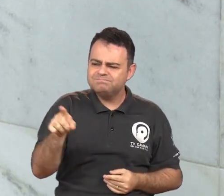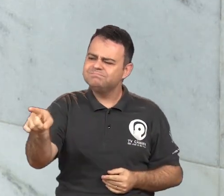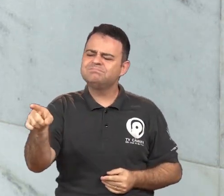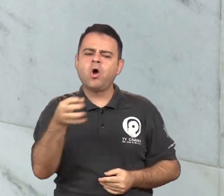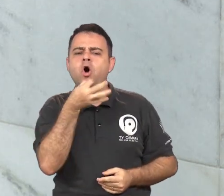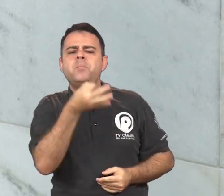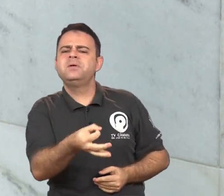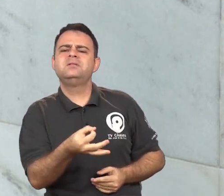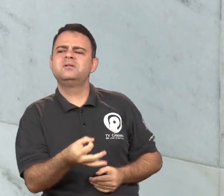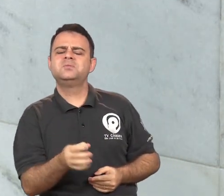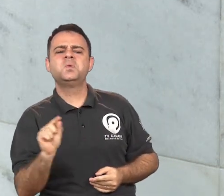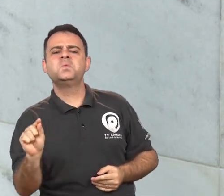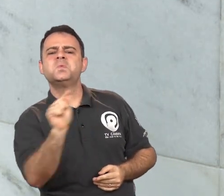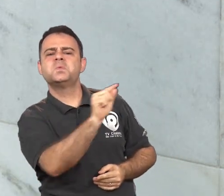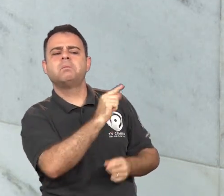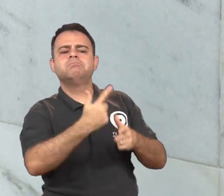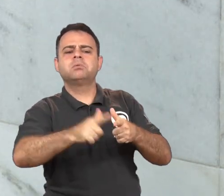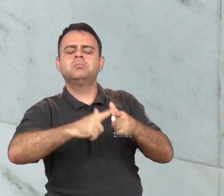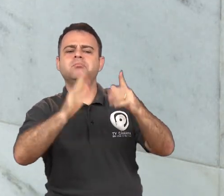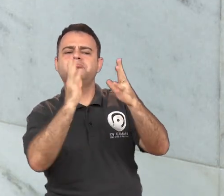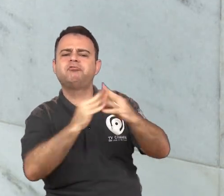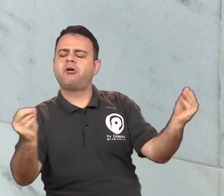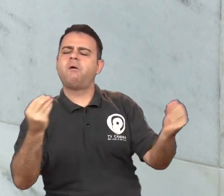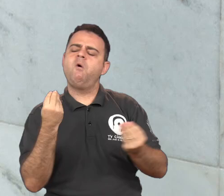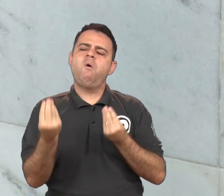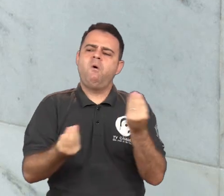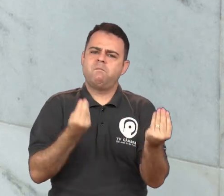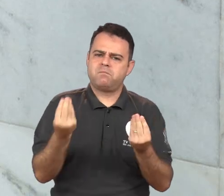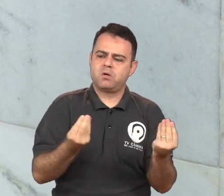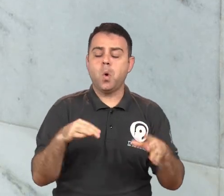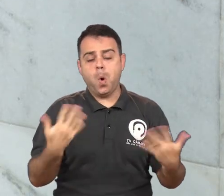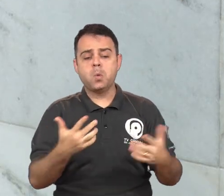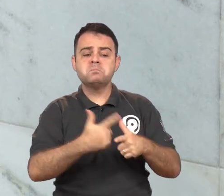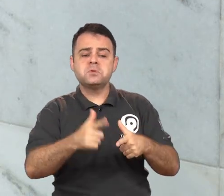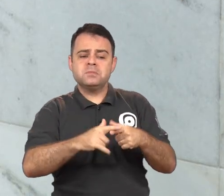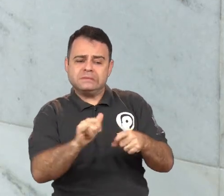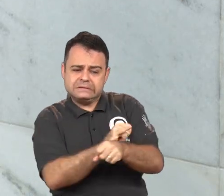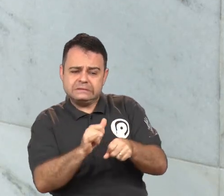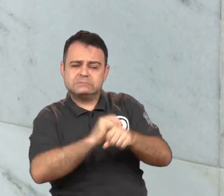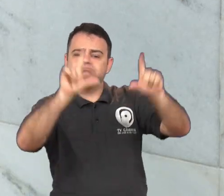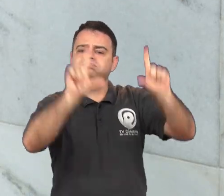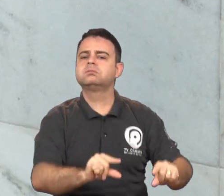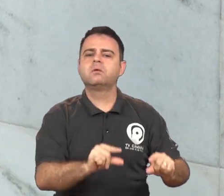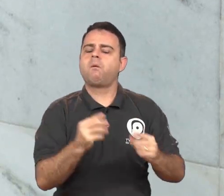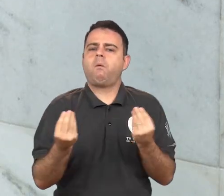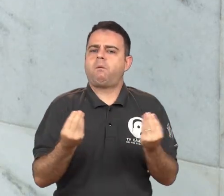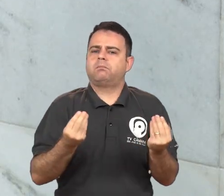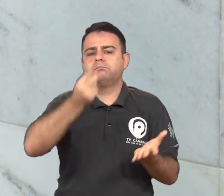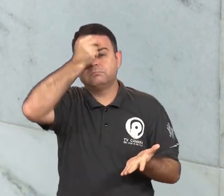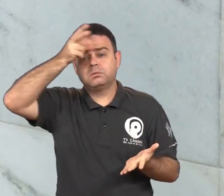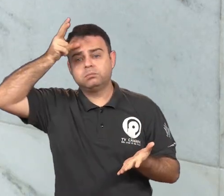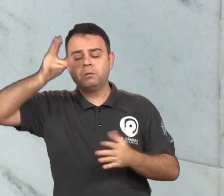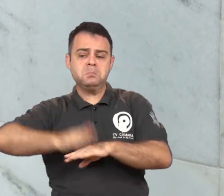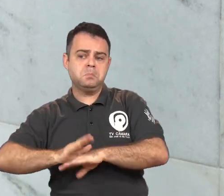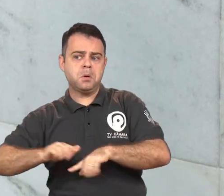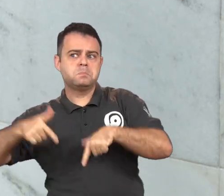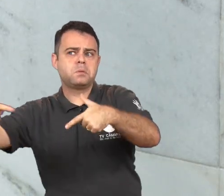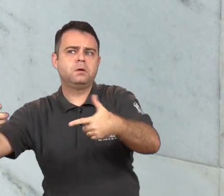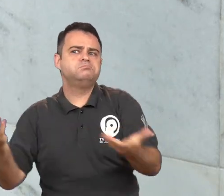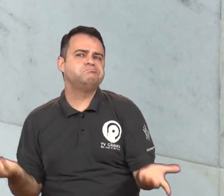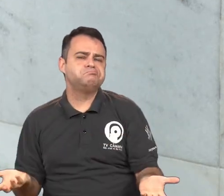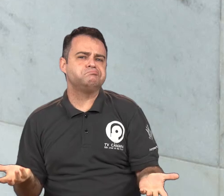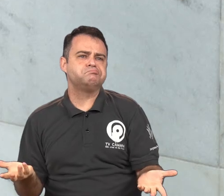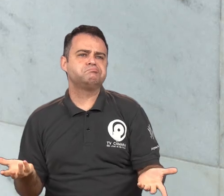senhora, como que isso pode ser solucionado ou esses problemas minimizados, né? Como que o município pode tentar